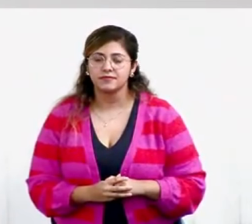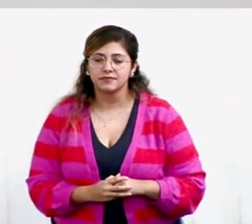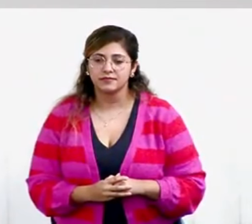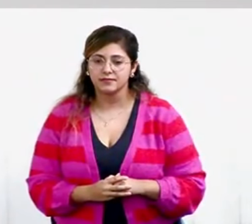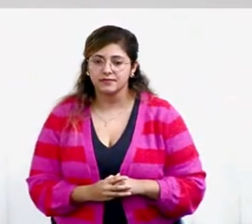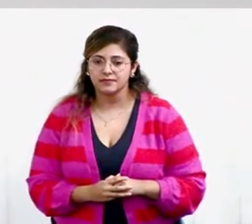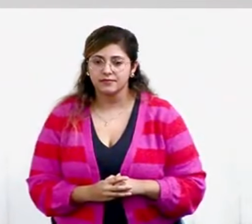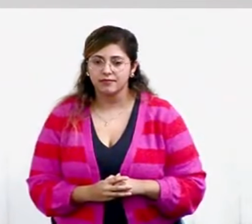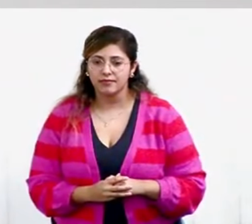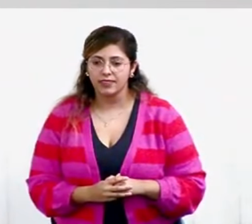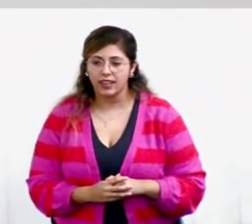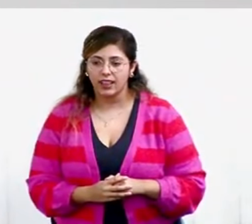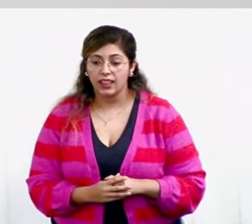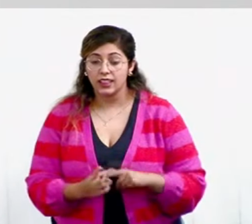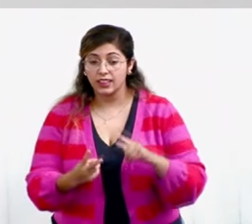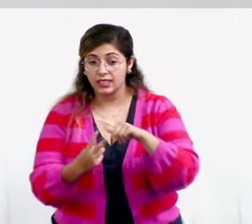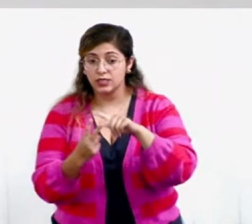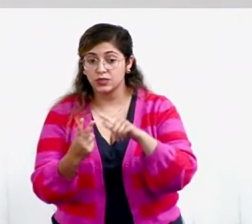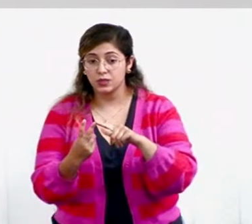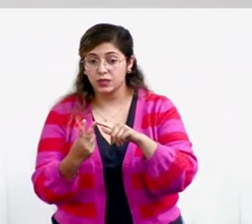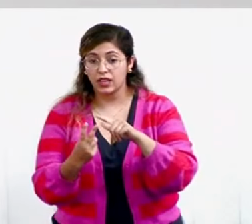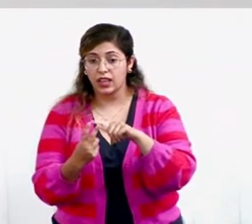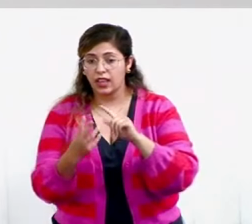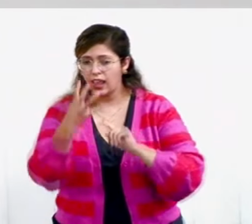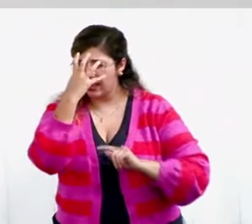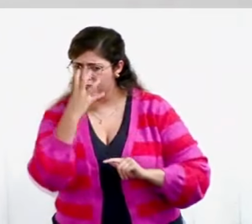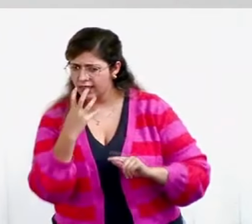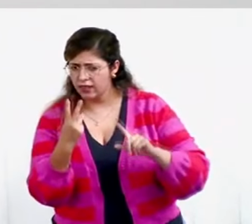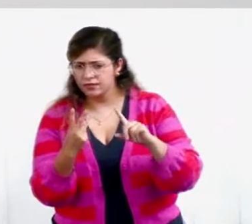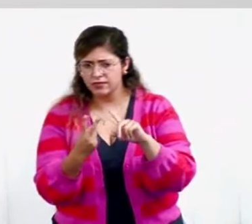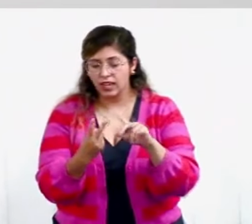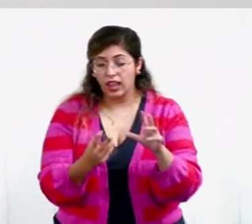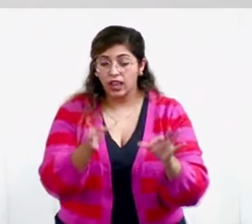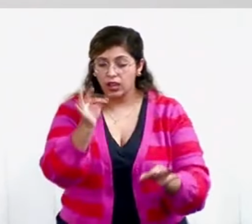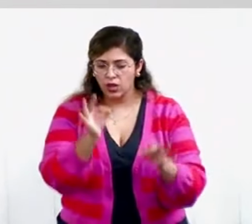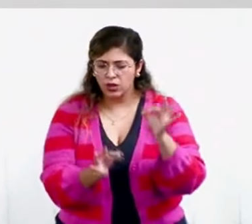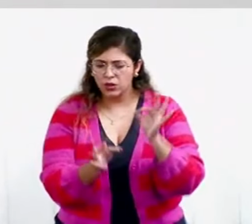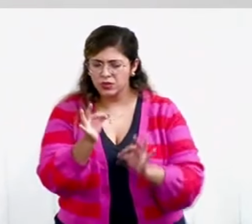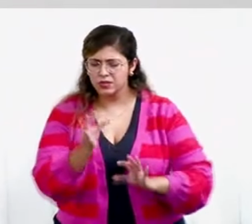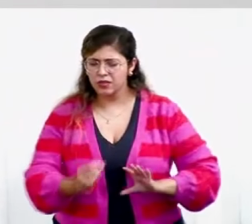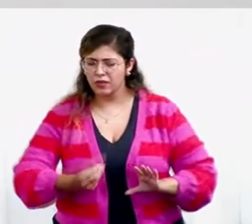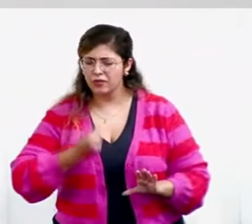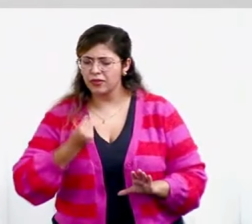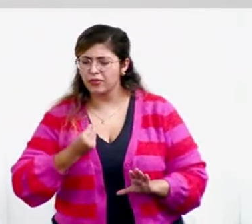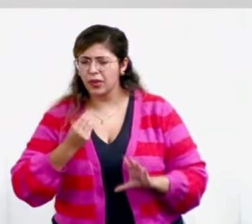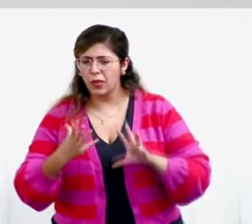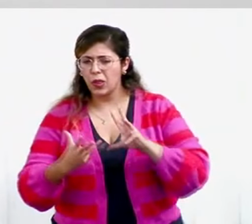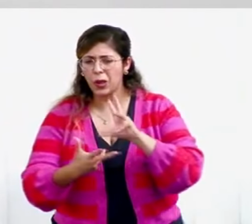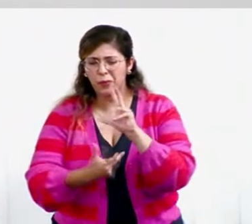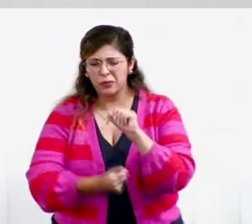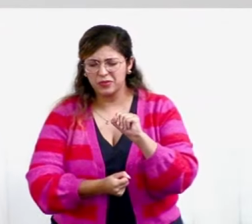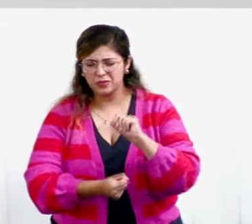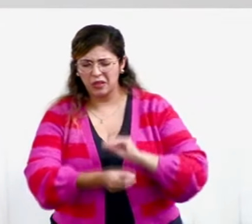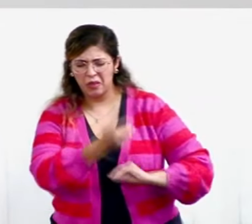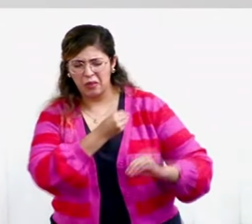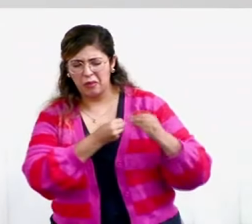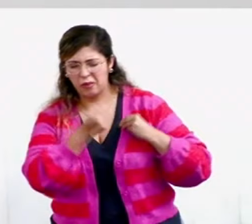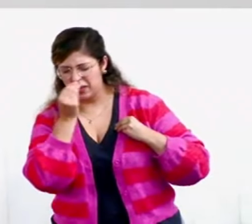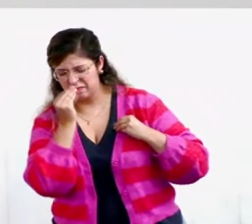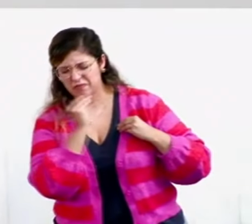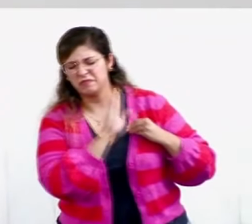E ambas, justiça e retidão, nos habilitam a vivermos neste mundo caído, negando as nossas vontades